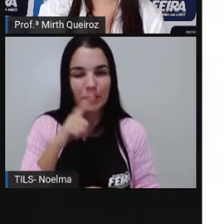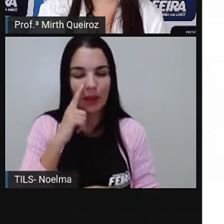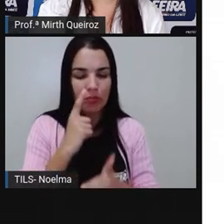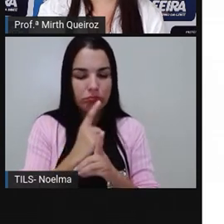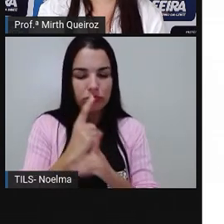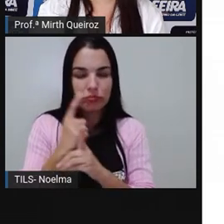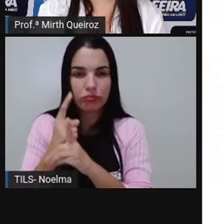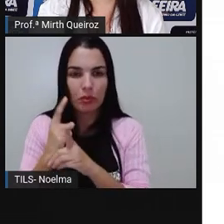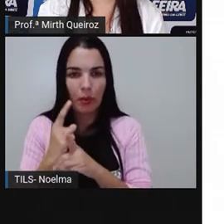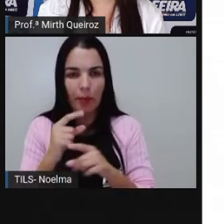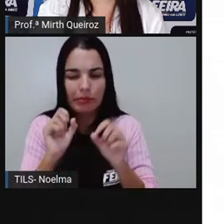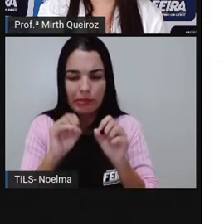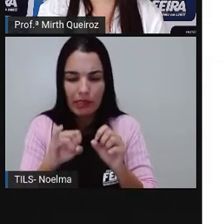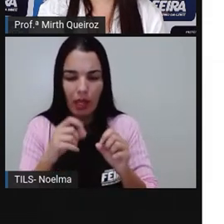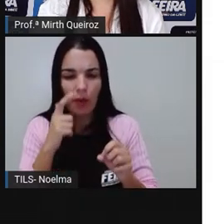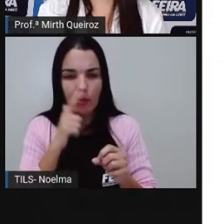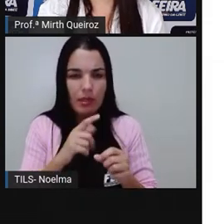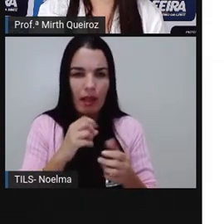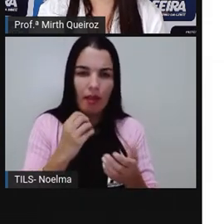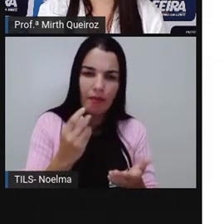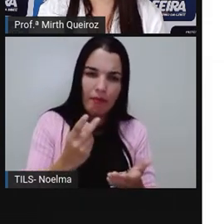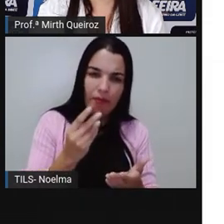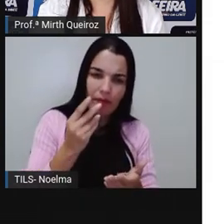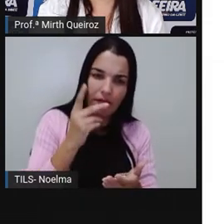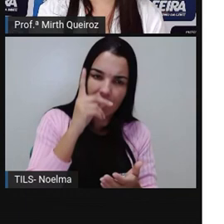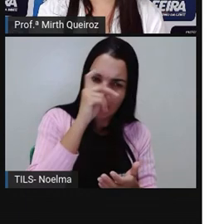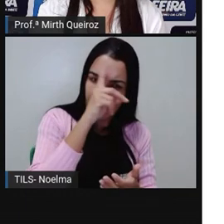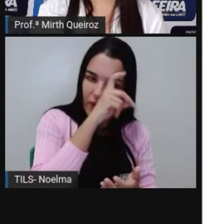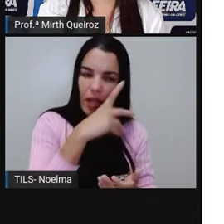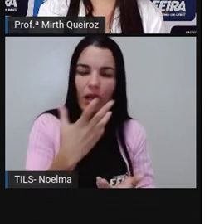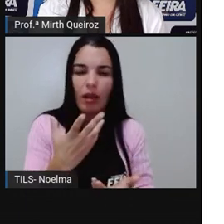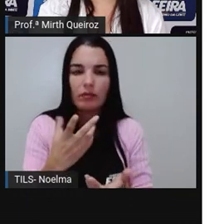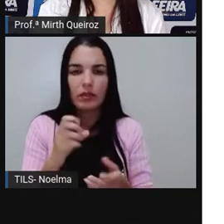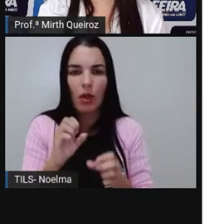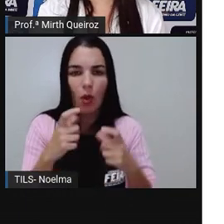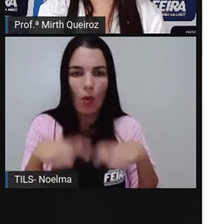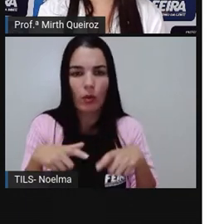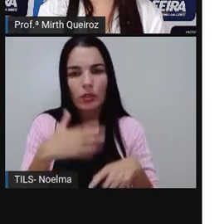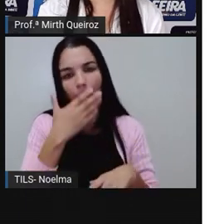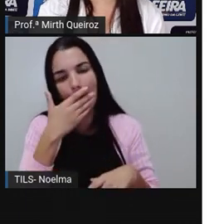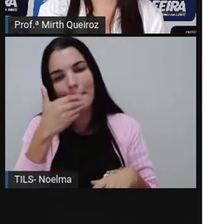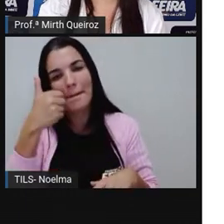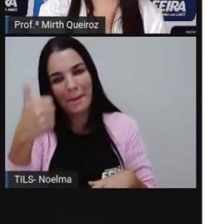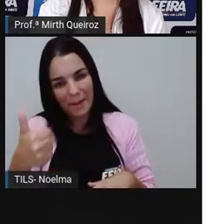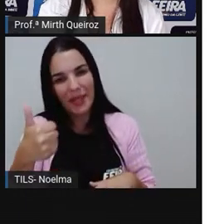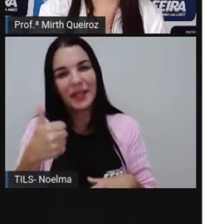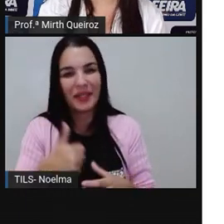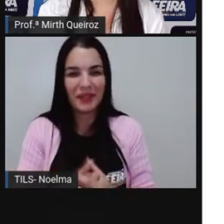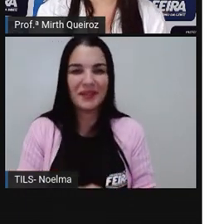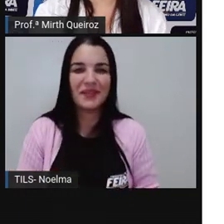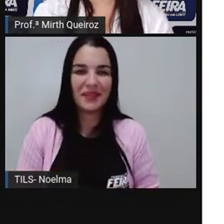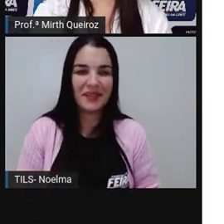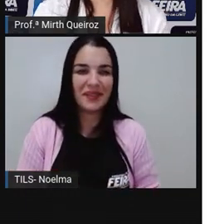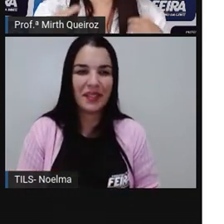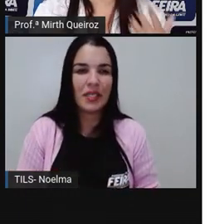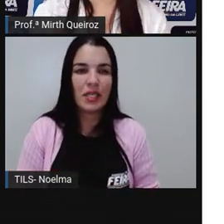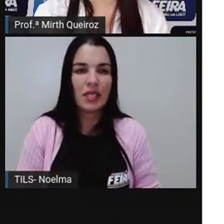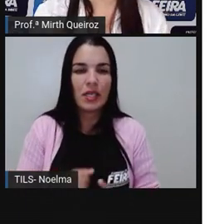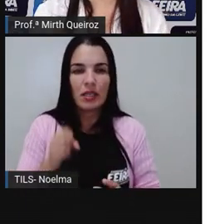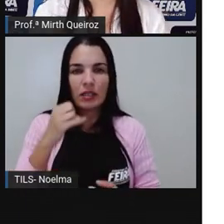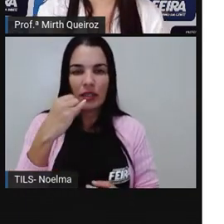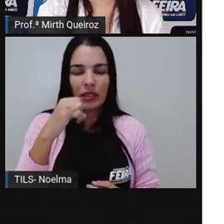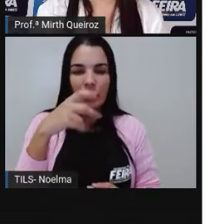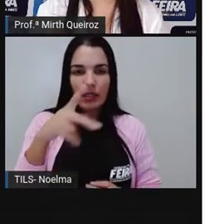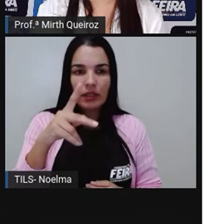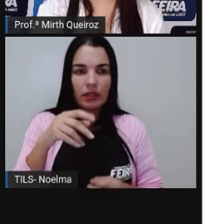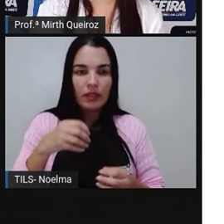identificar onde estão aí as suas dificuldades e onde estão aí também, né, o seu sucesso aí, o seu